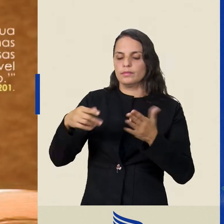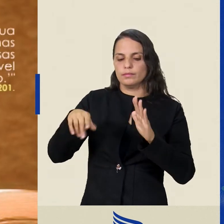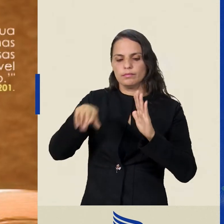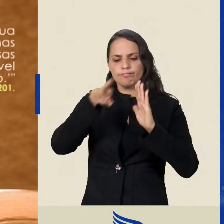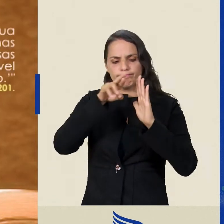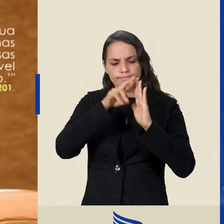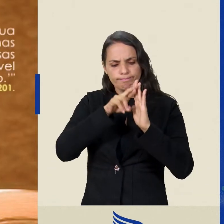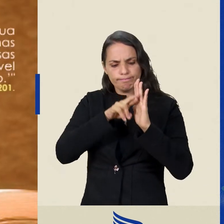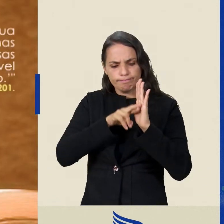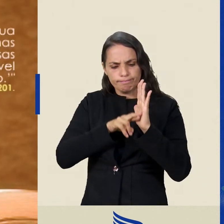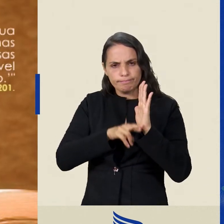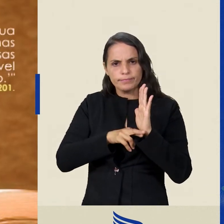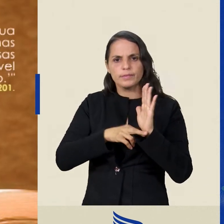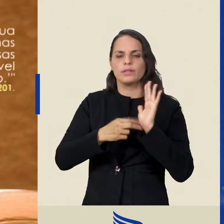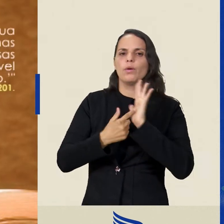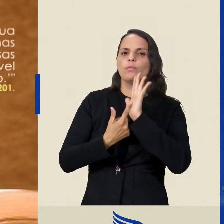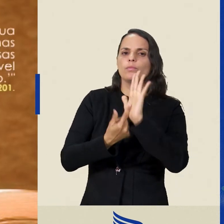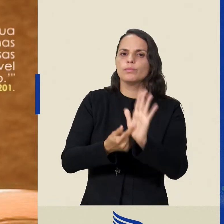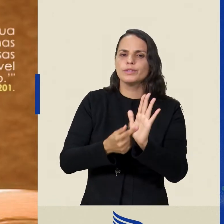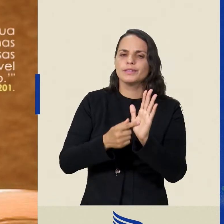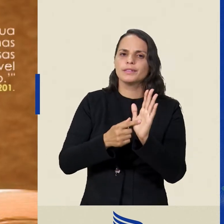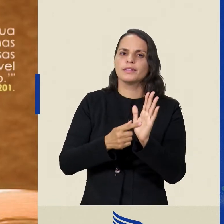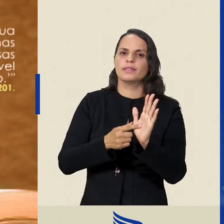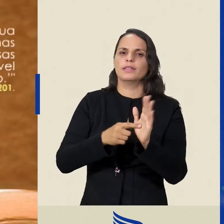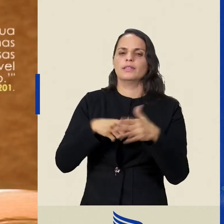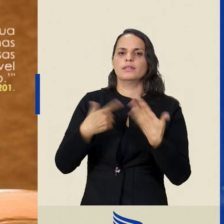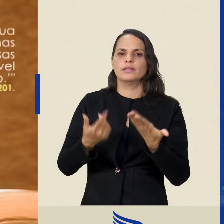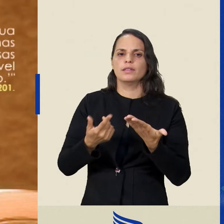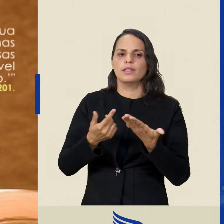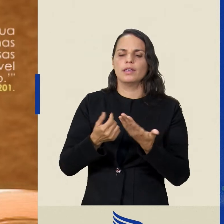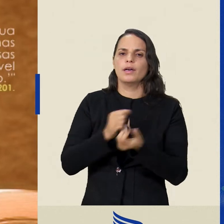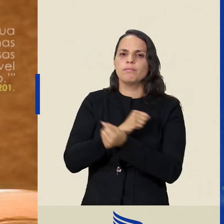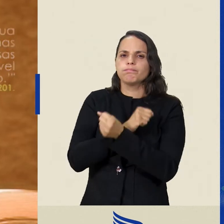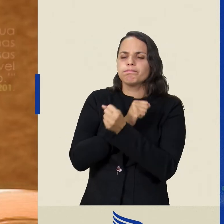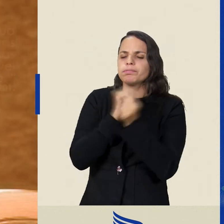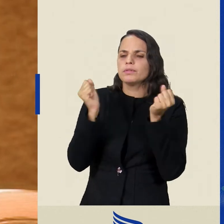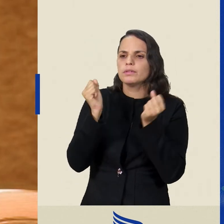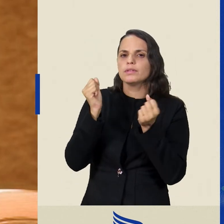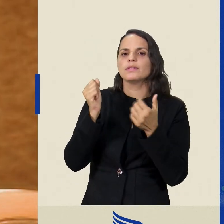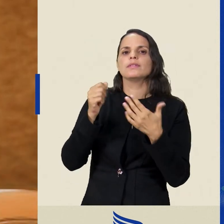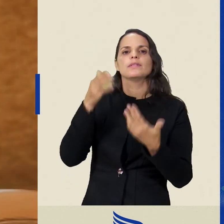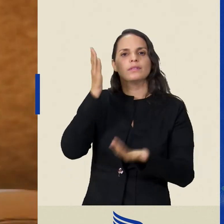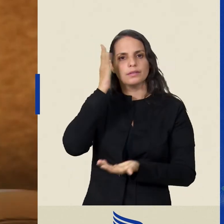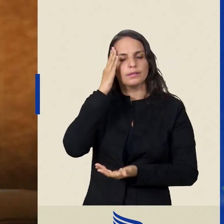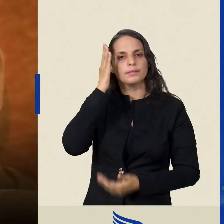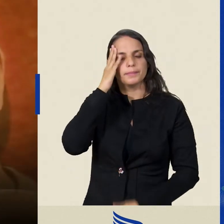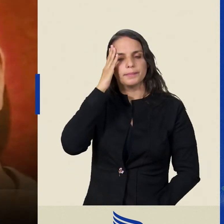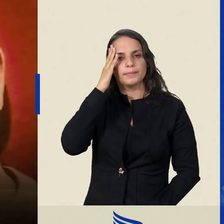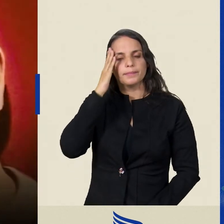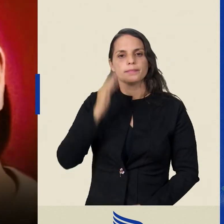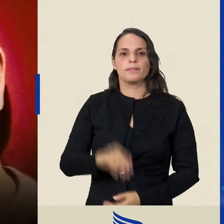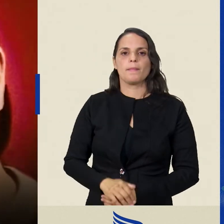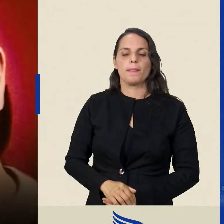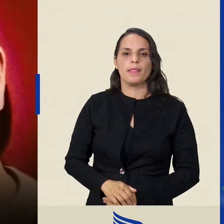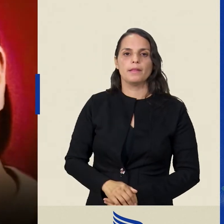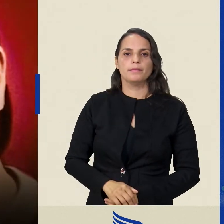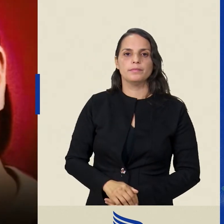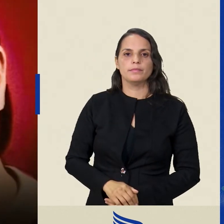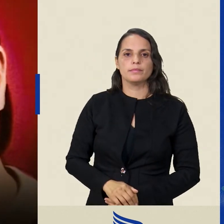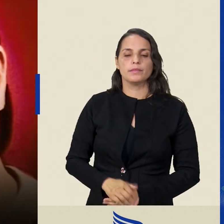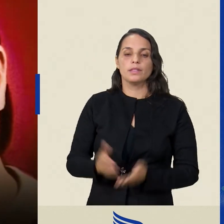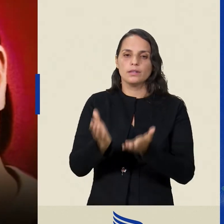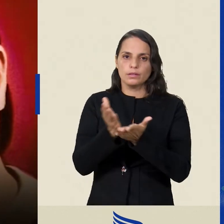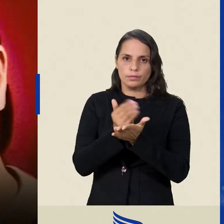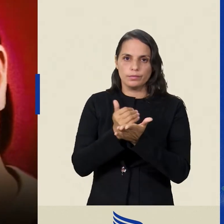é impossível lhe seria saber de qualquer outro modo. No livro Crede em